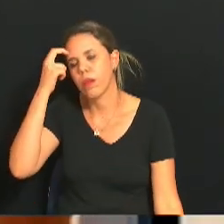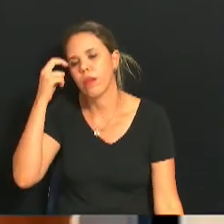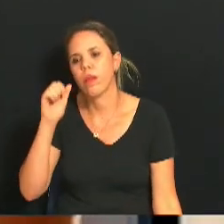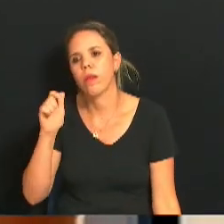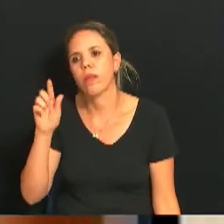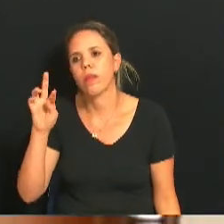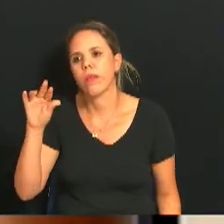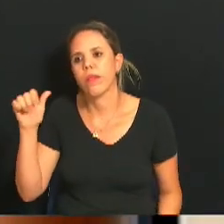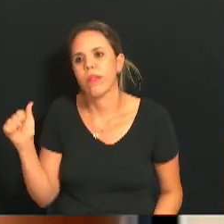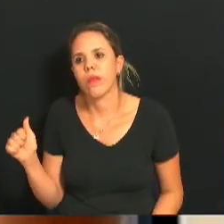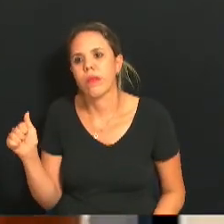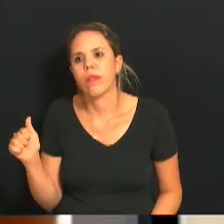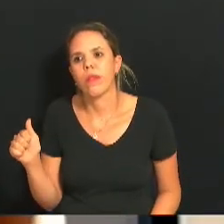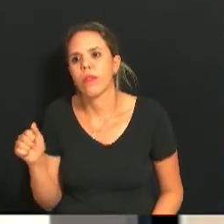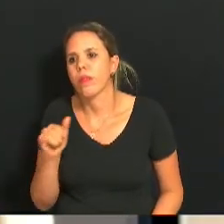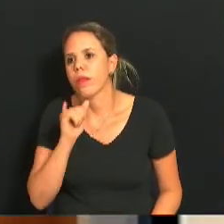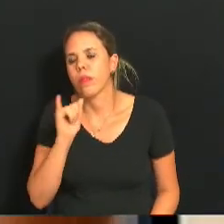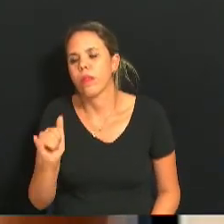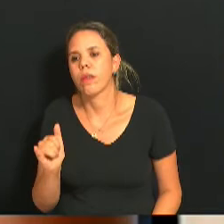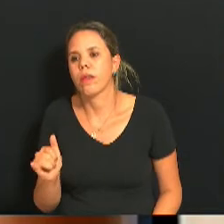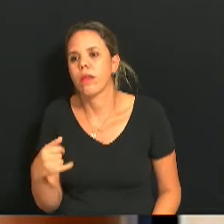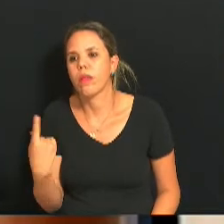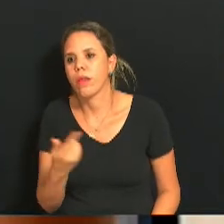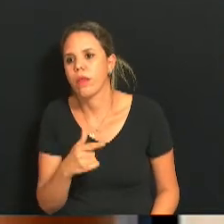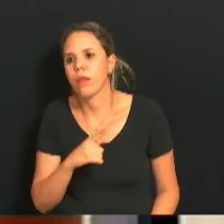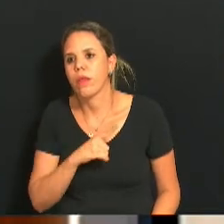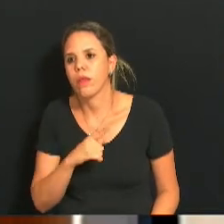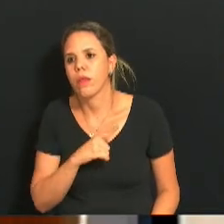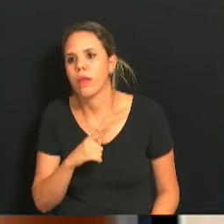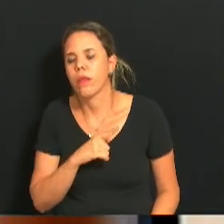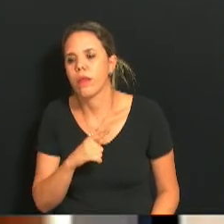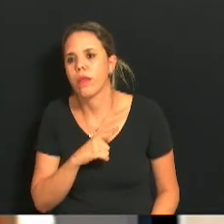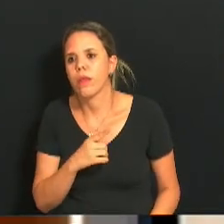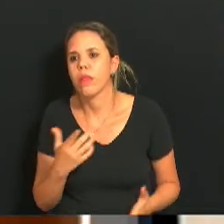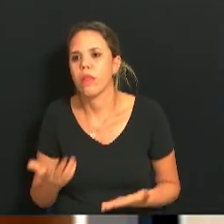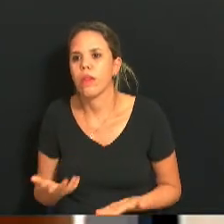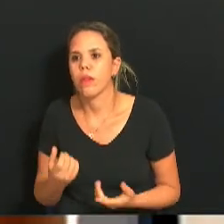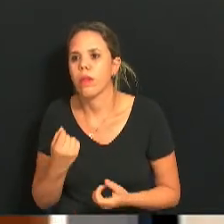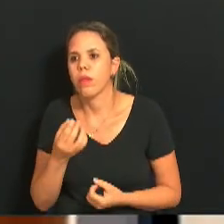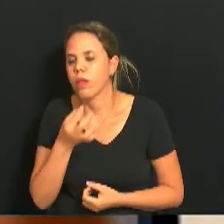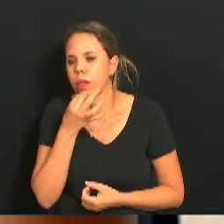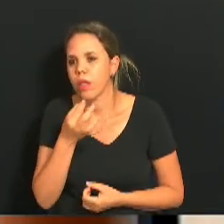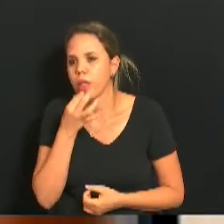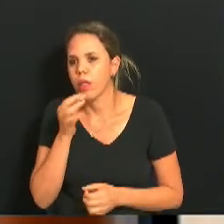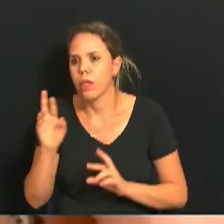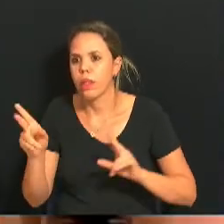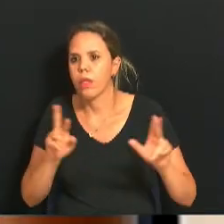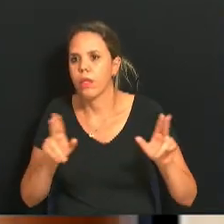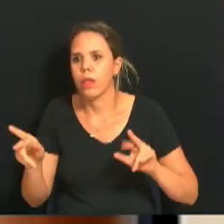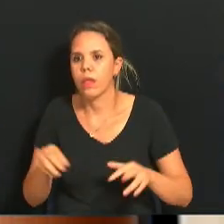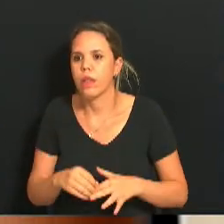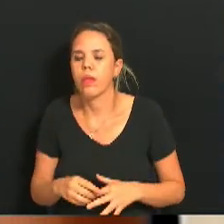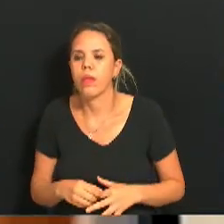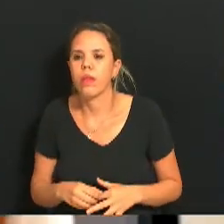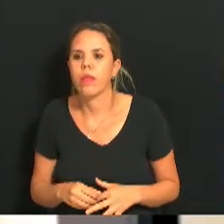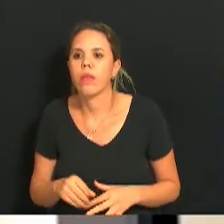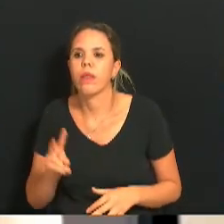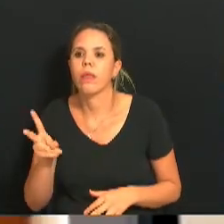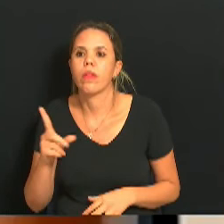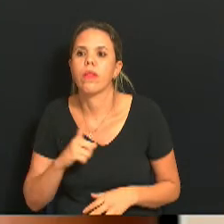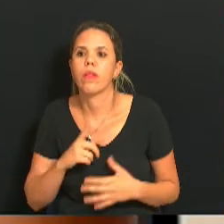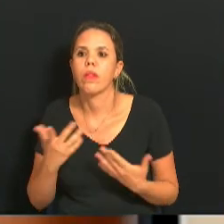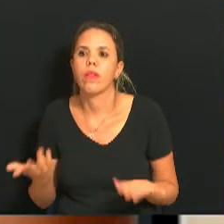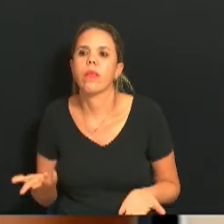Alexandra dizer que embora a gente tem aí há algumas opiniões diversas né e sempre vai